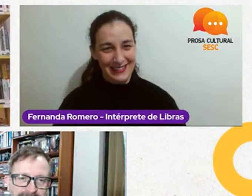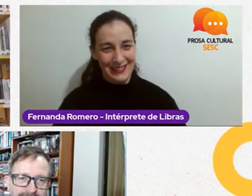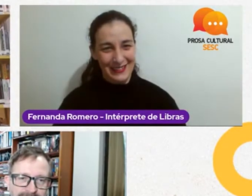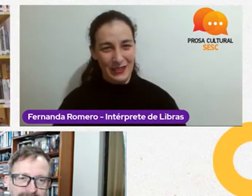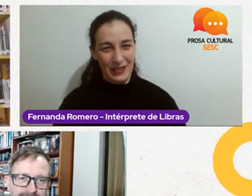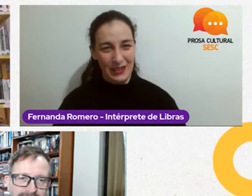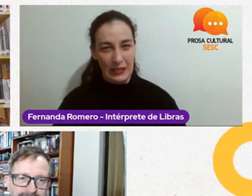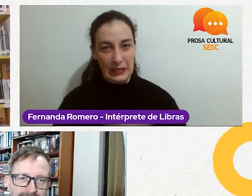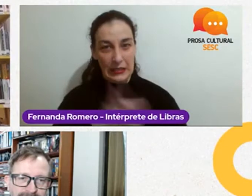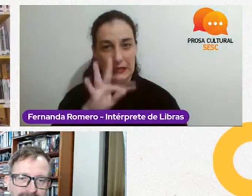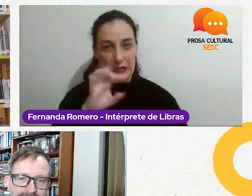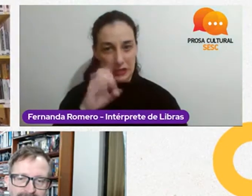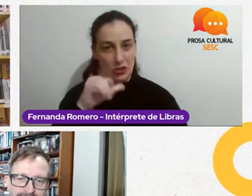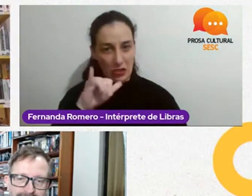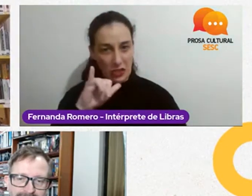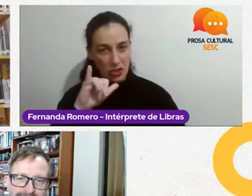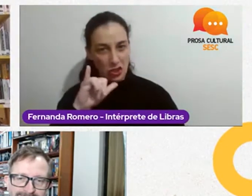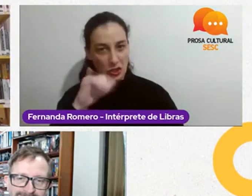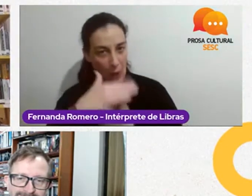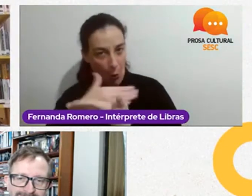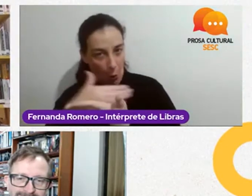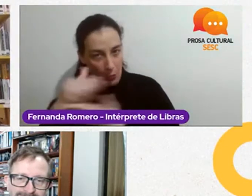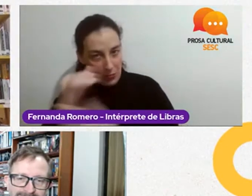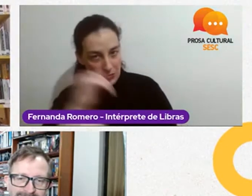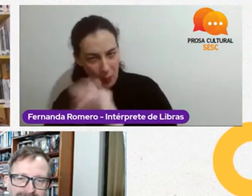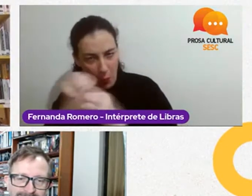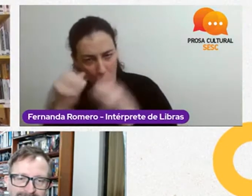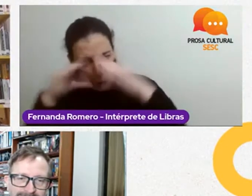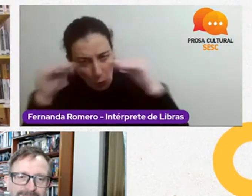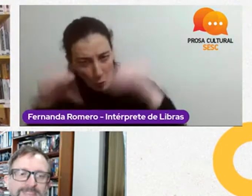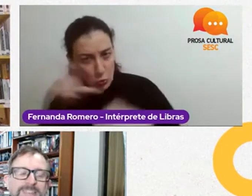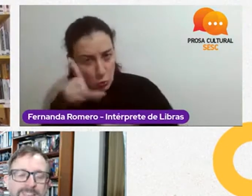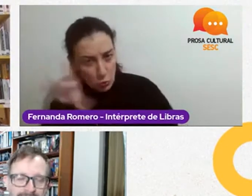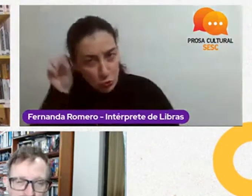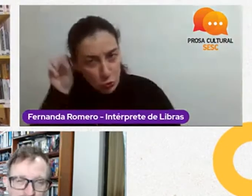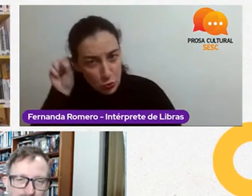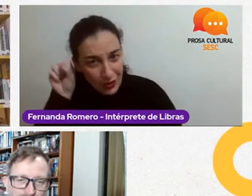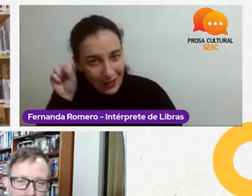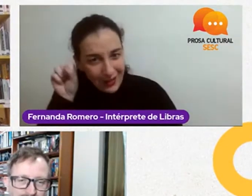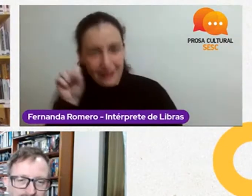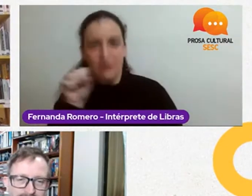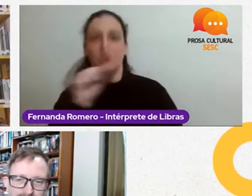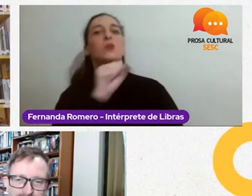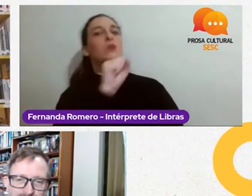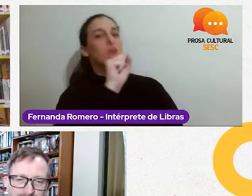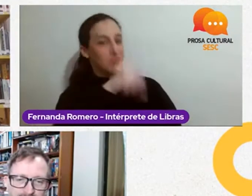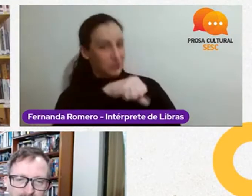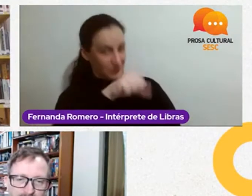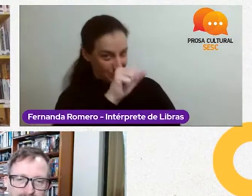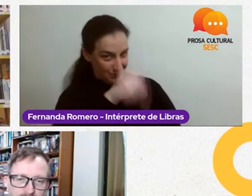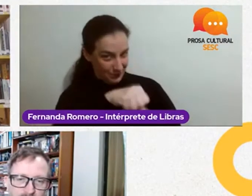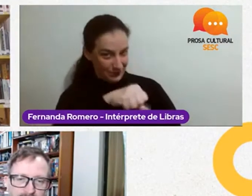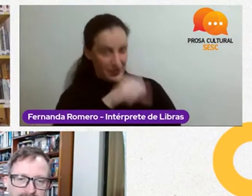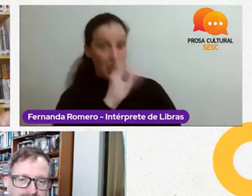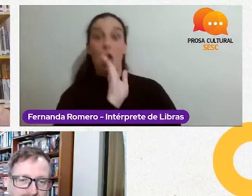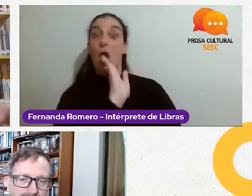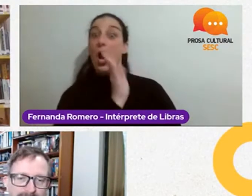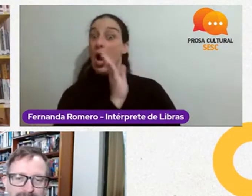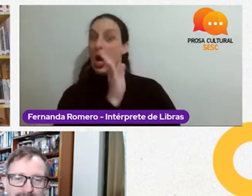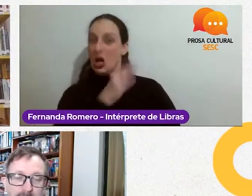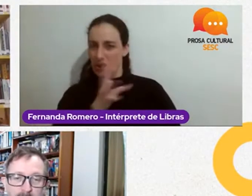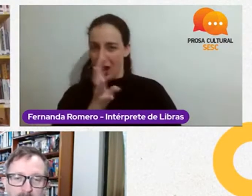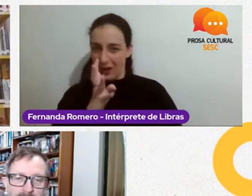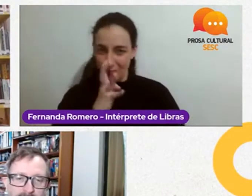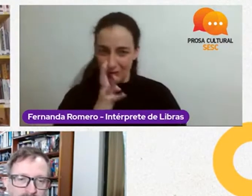Tedi está sendo conectado aqui na nossa live. Boa noite, Tedi, me escuta? Te ouço. Já estou aqui